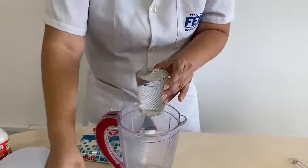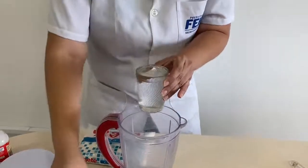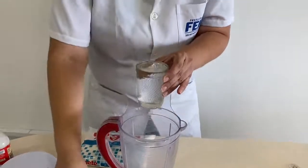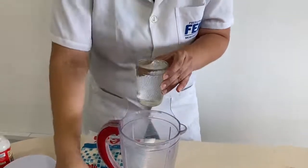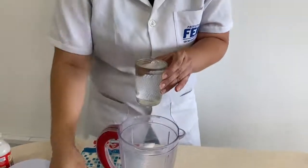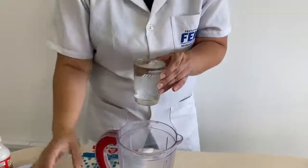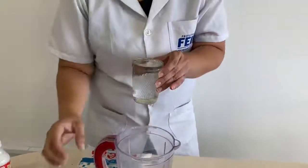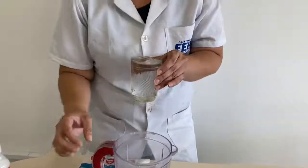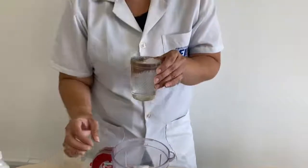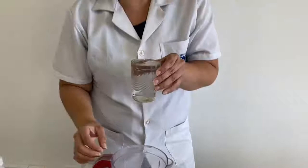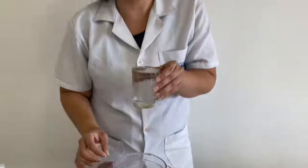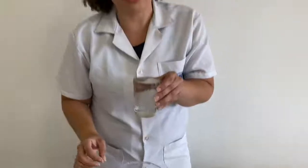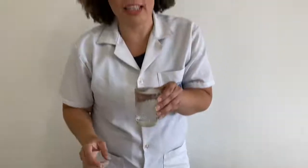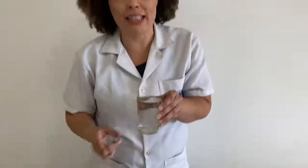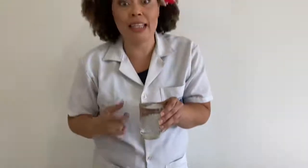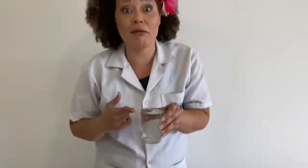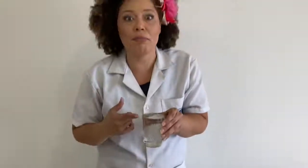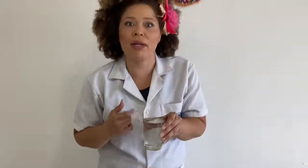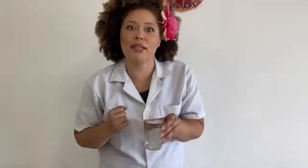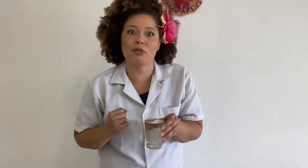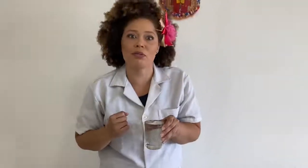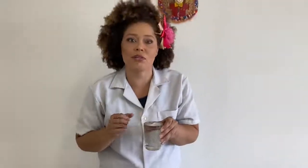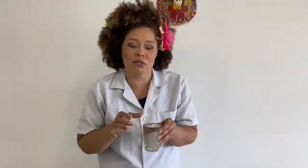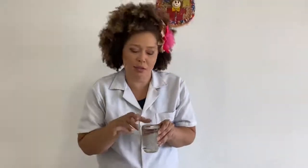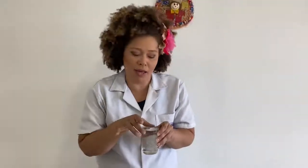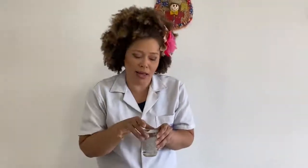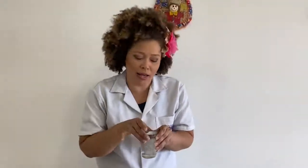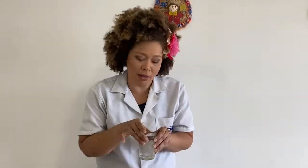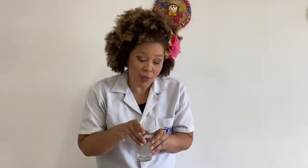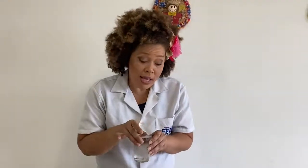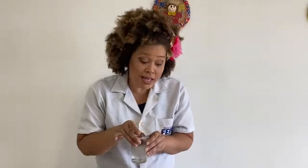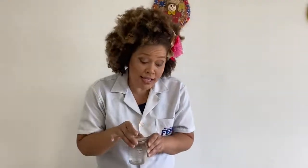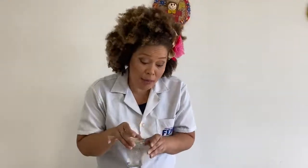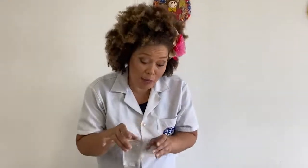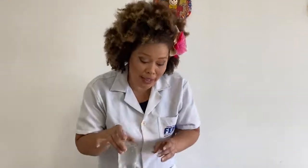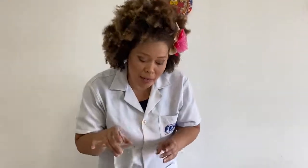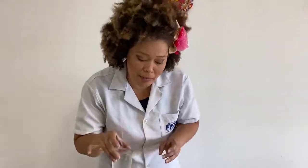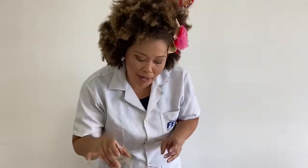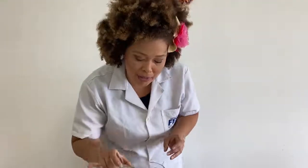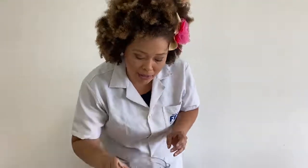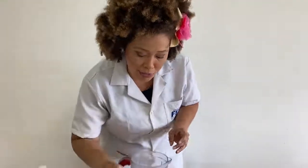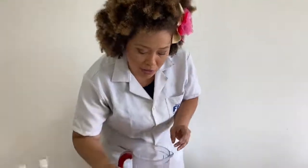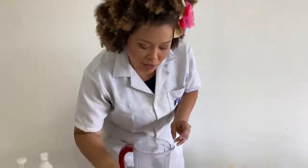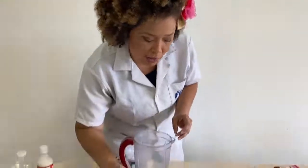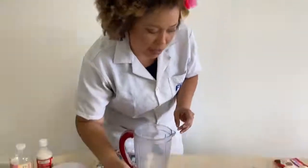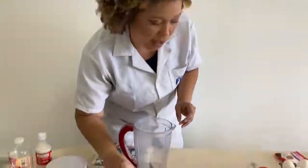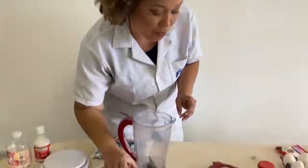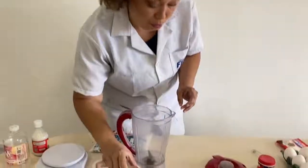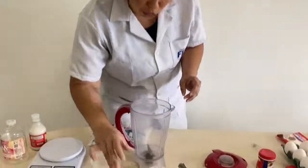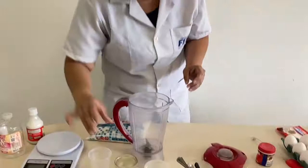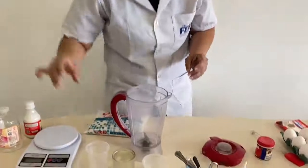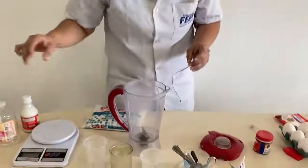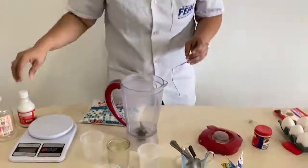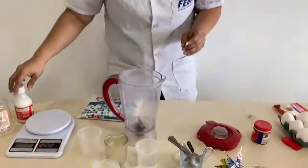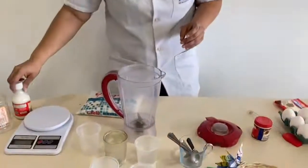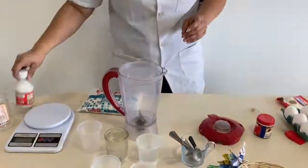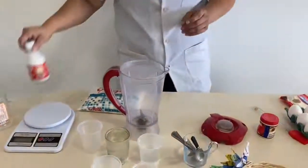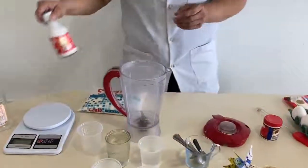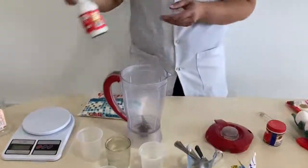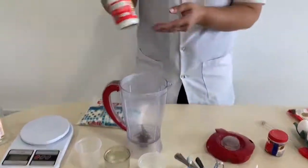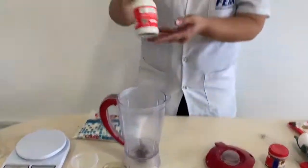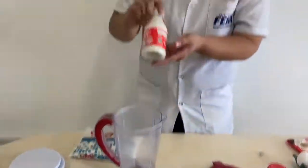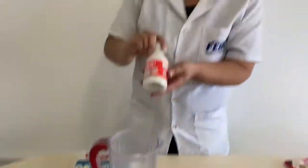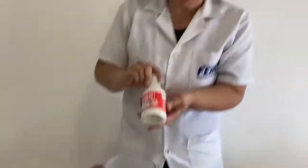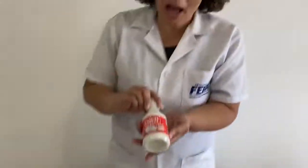Pois é, o nosso copo de extrato aqui também tem 200 ml. E sabe o que mais que tem 200 ml? Vou mostrar pra vocês.